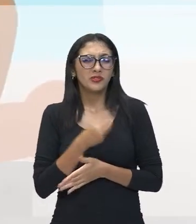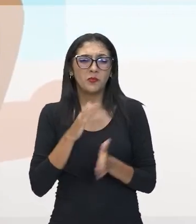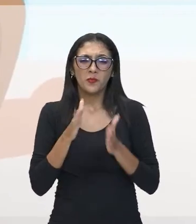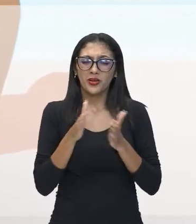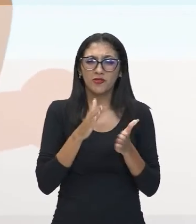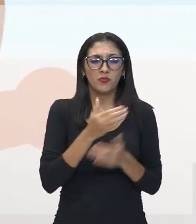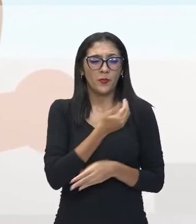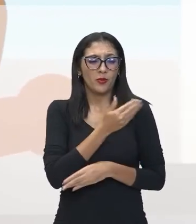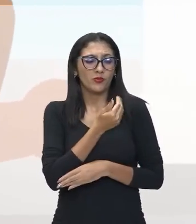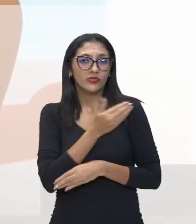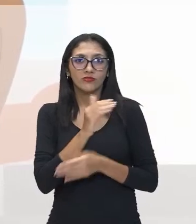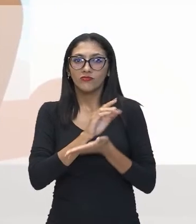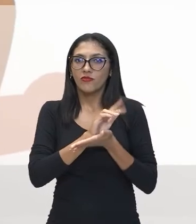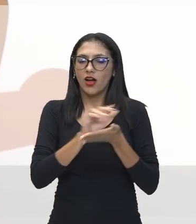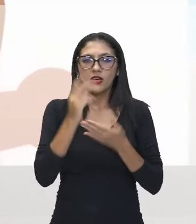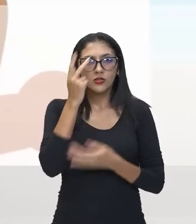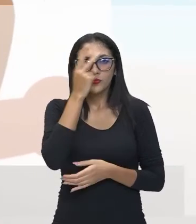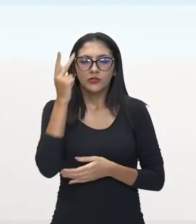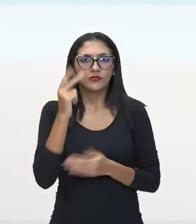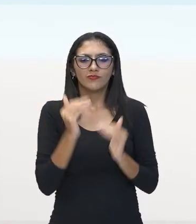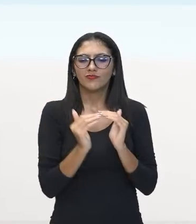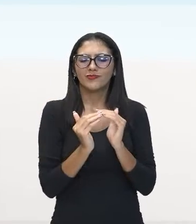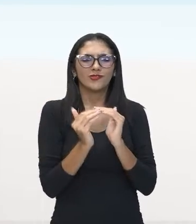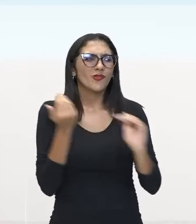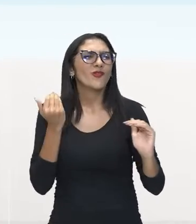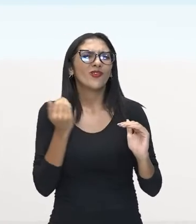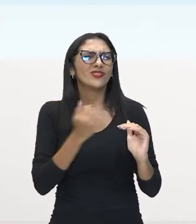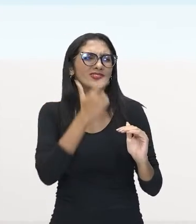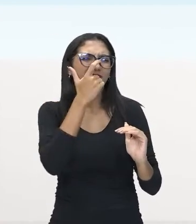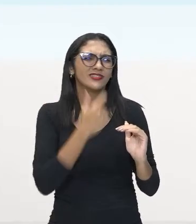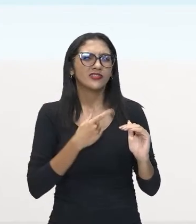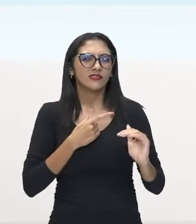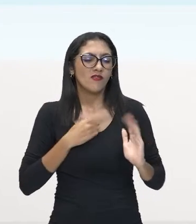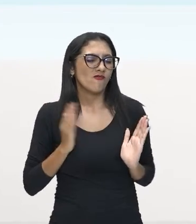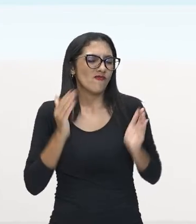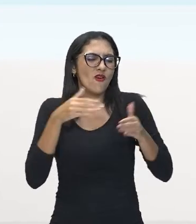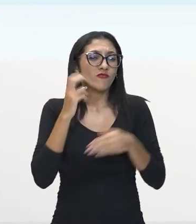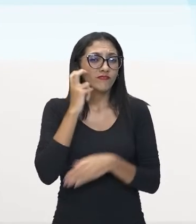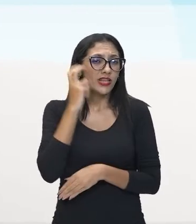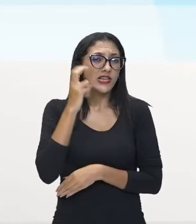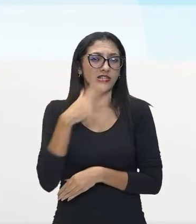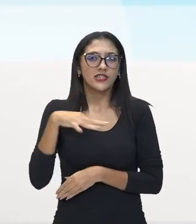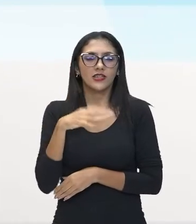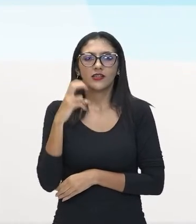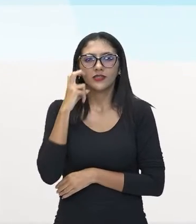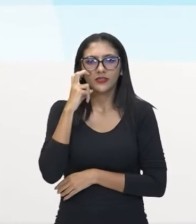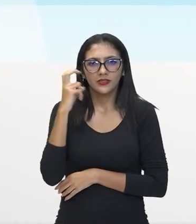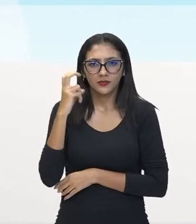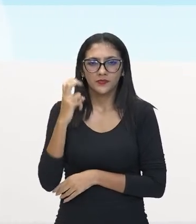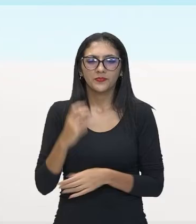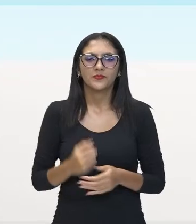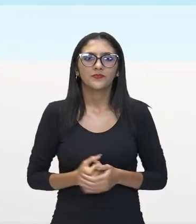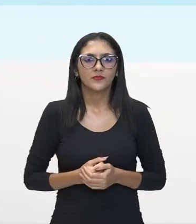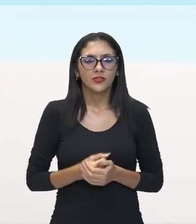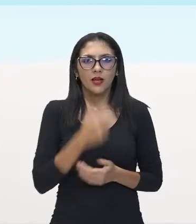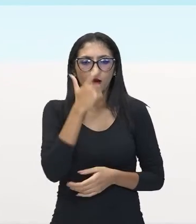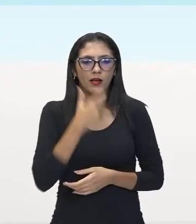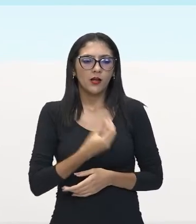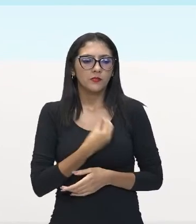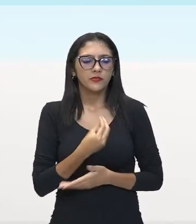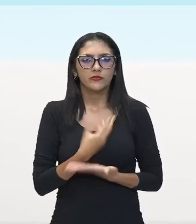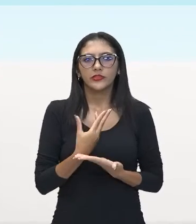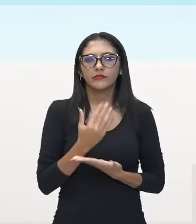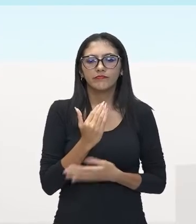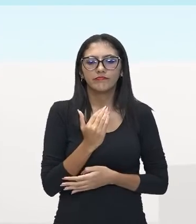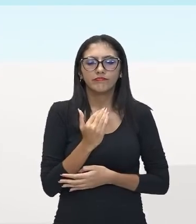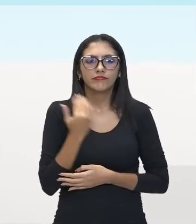e muitas pessoas não concordavam com a minha dedicação às ciências. Minha vida acabou precocemente, pois no